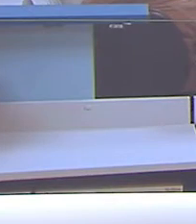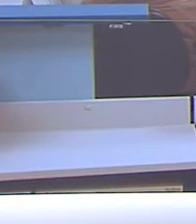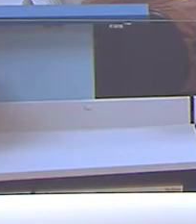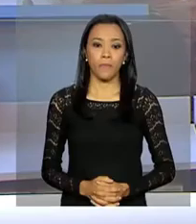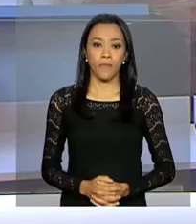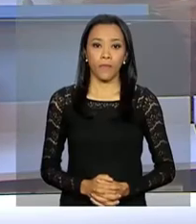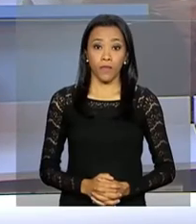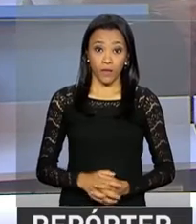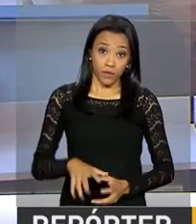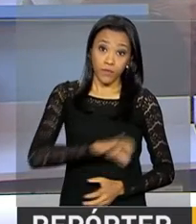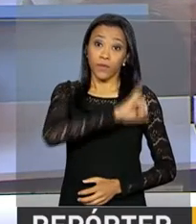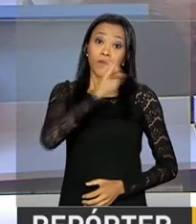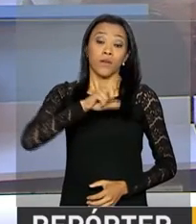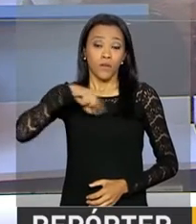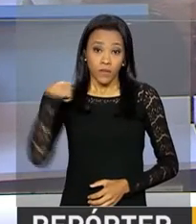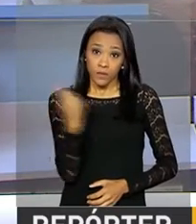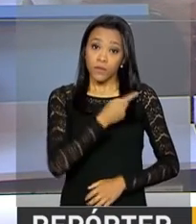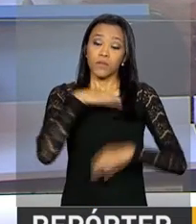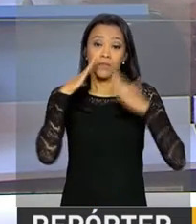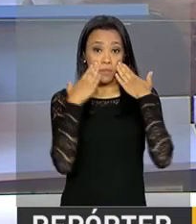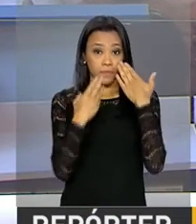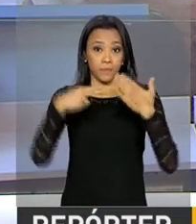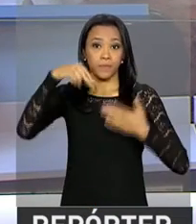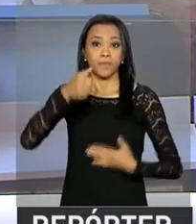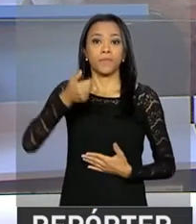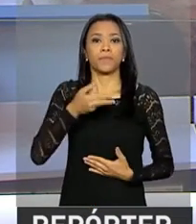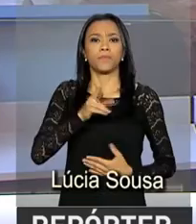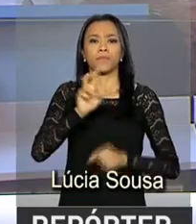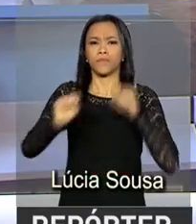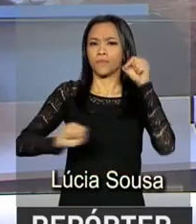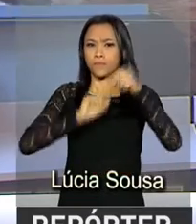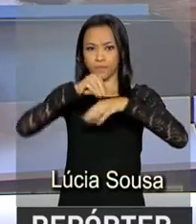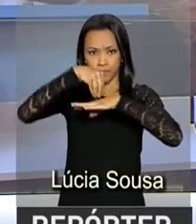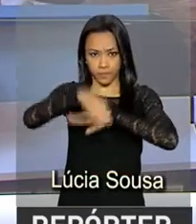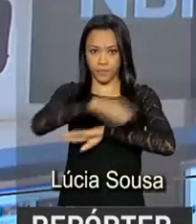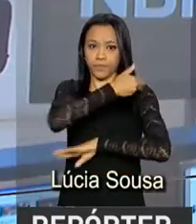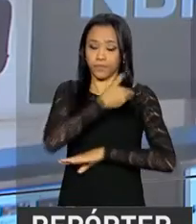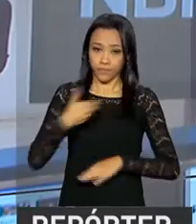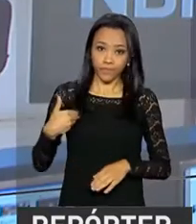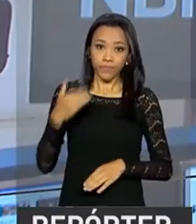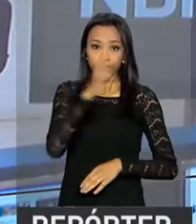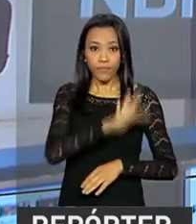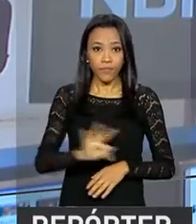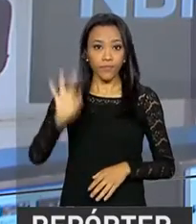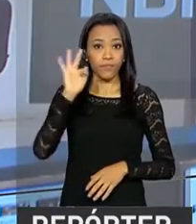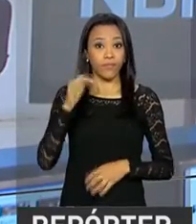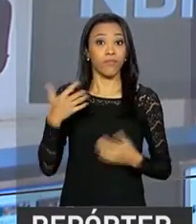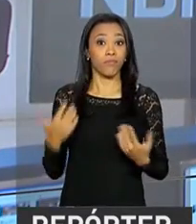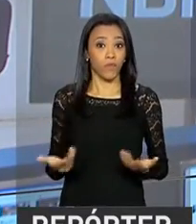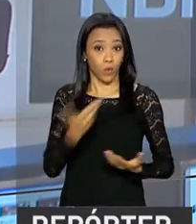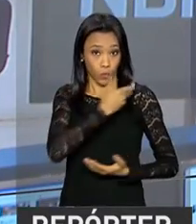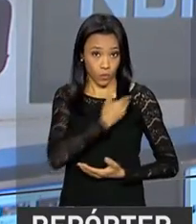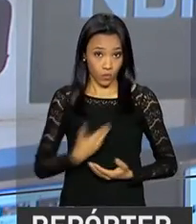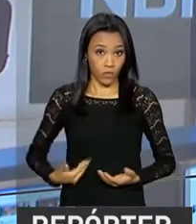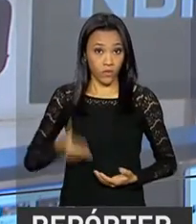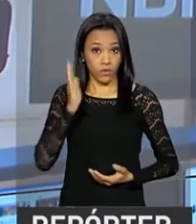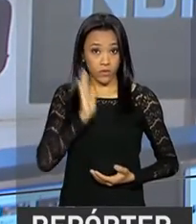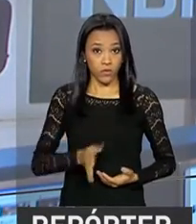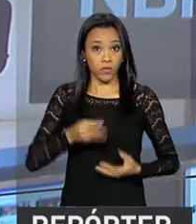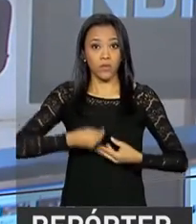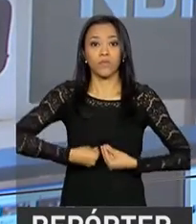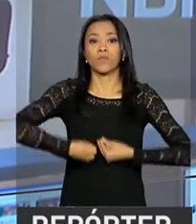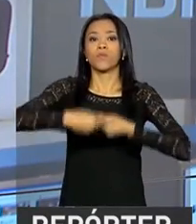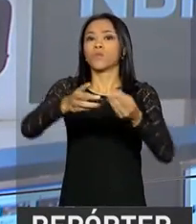lá voltamos com o repórter nbr e as notícias do governo federal olha o governo encaminhou ao congresso nacional